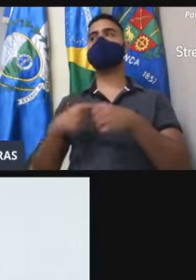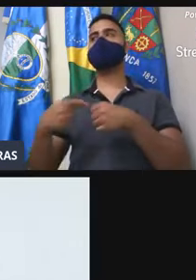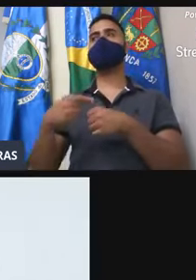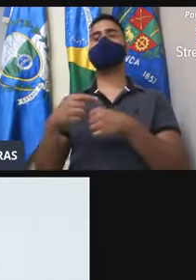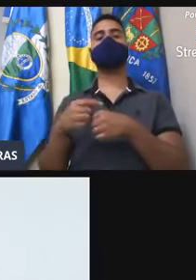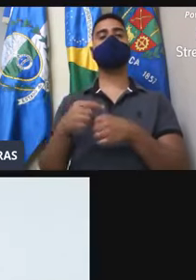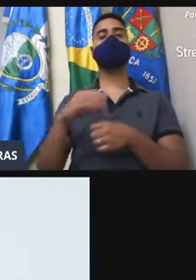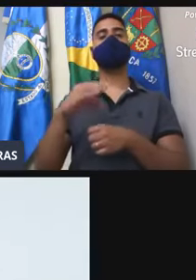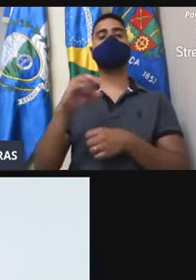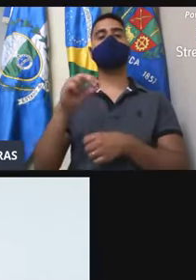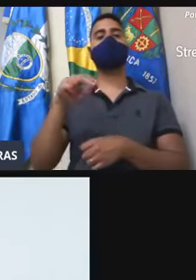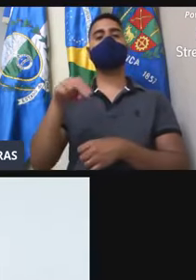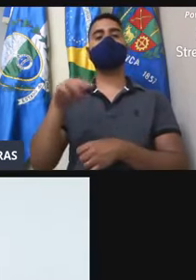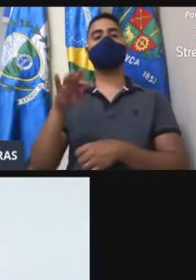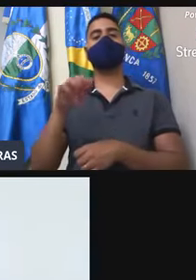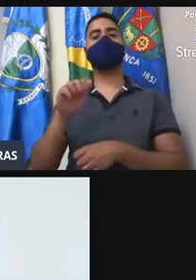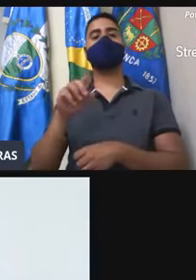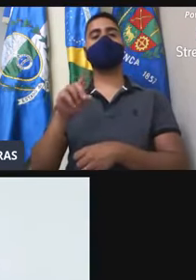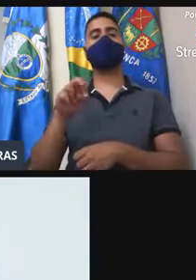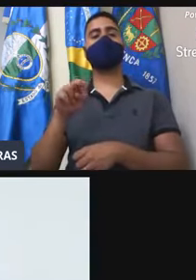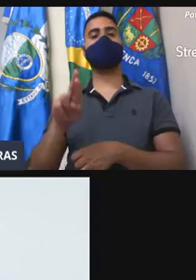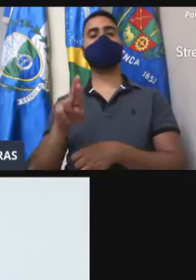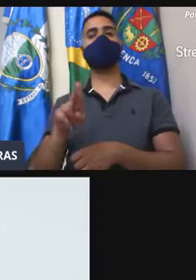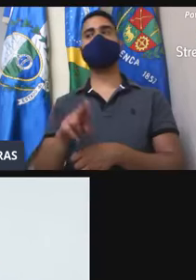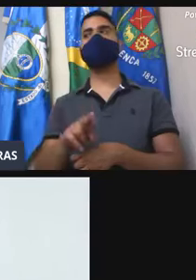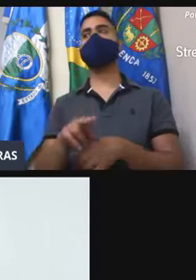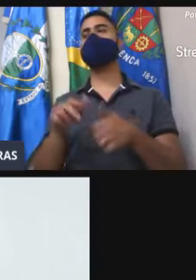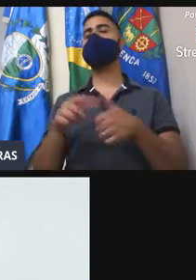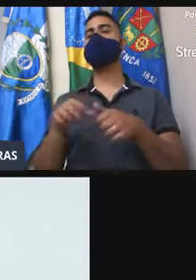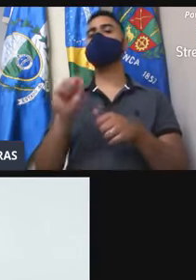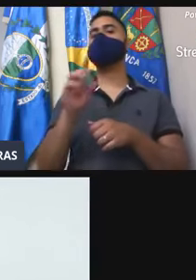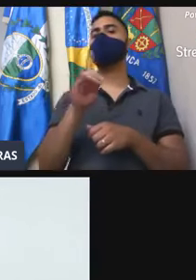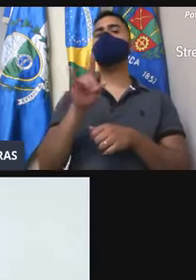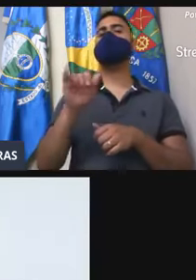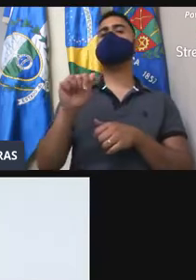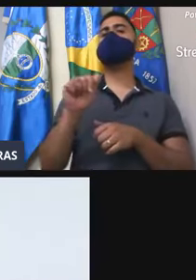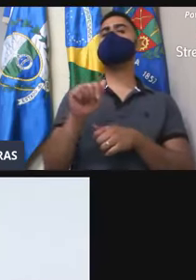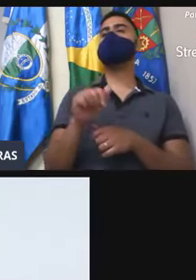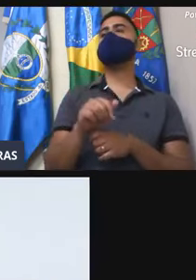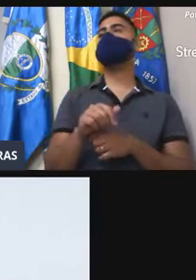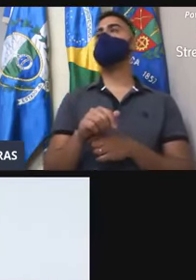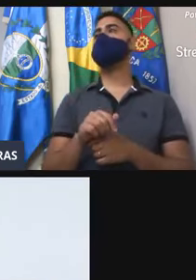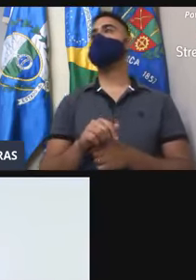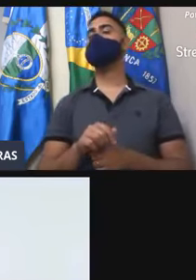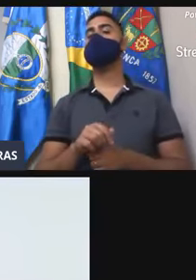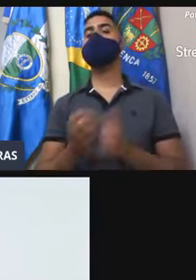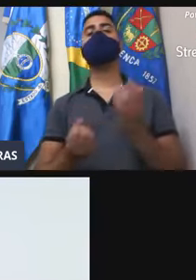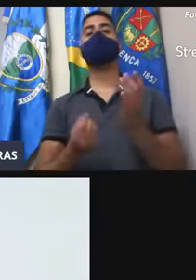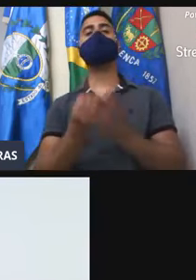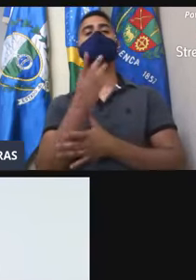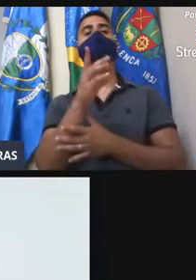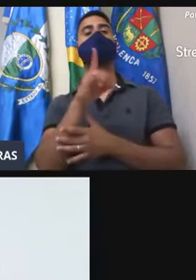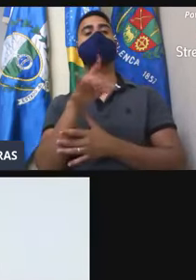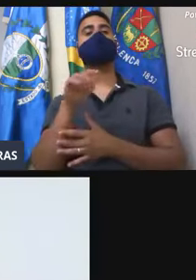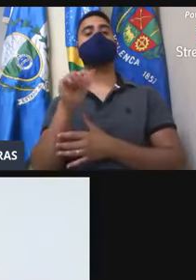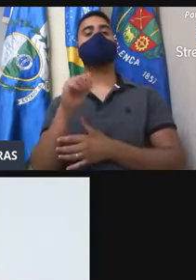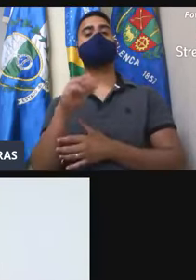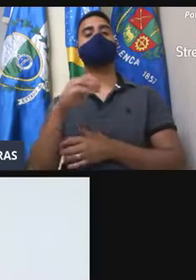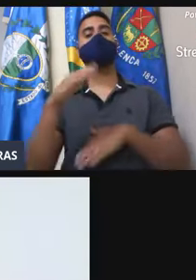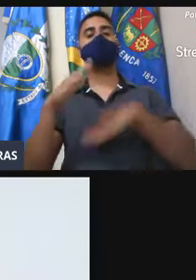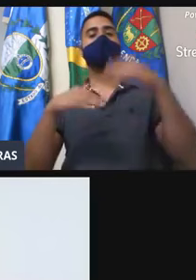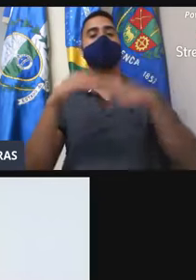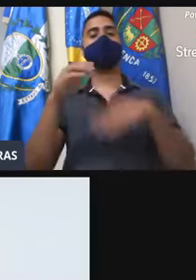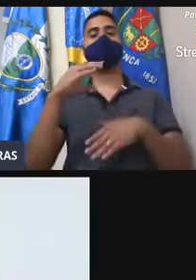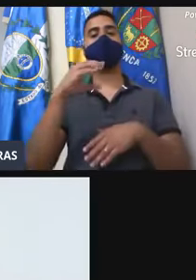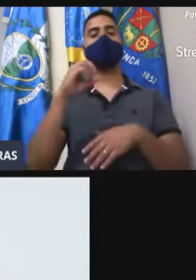Dia do Contador. Fica instituído no calendário as datas comemorativas no município de Valença, criado pelo Dia Municipal do Profissional de